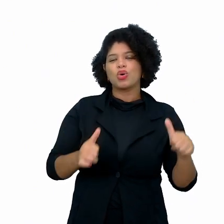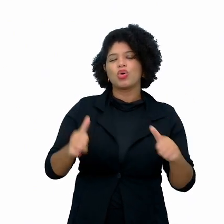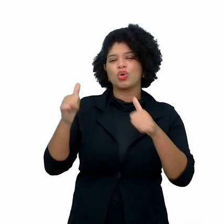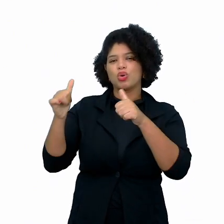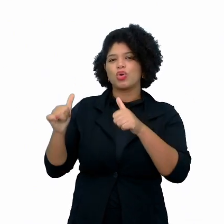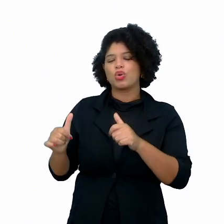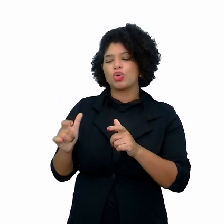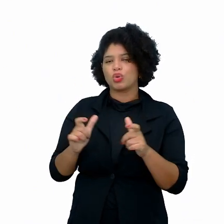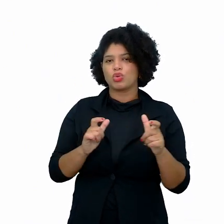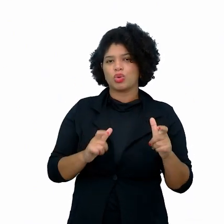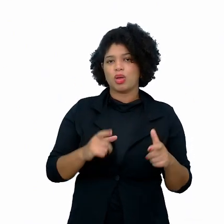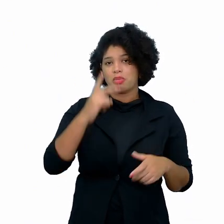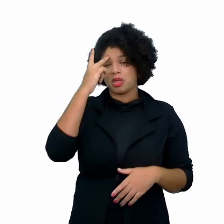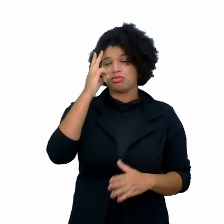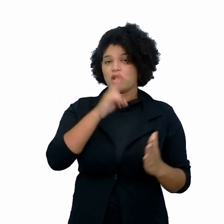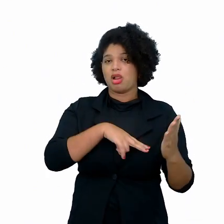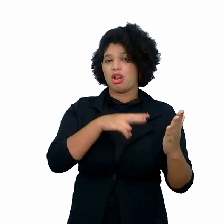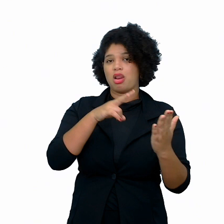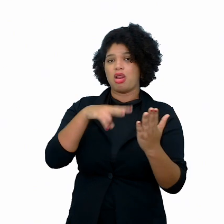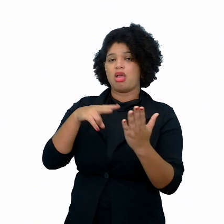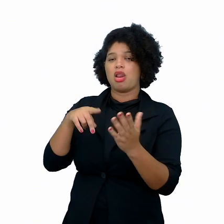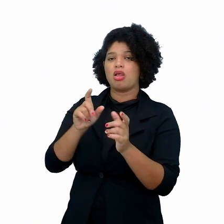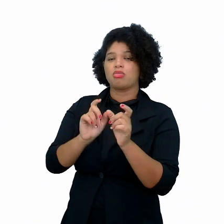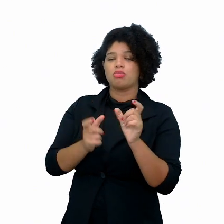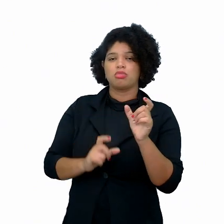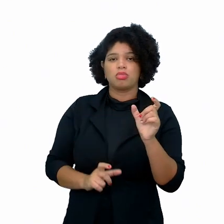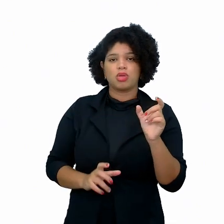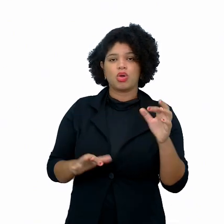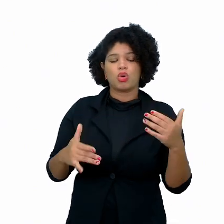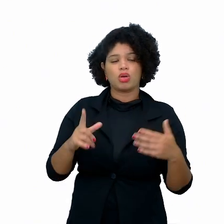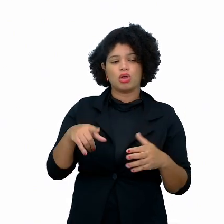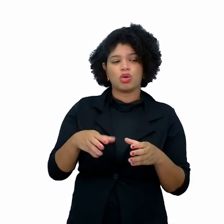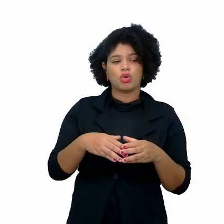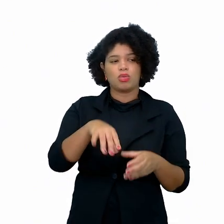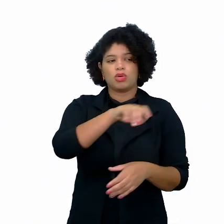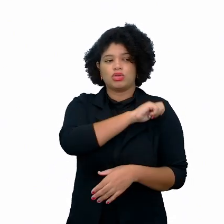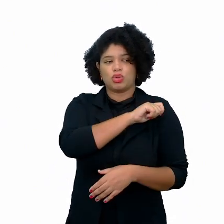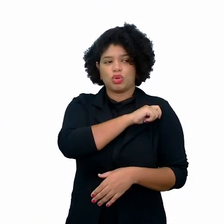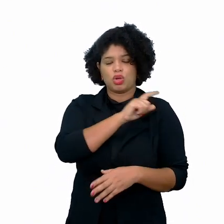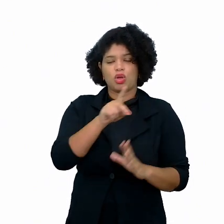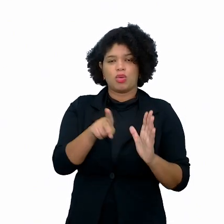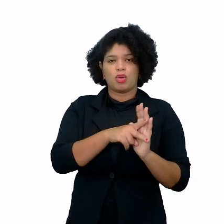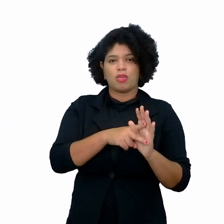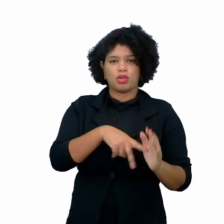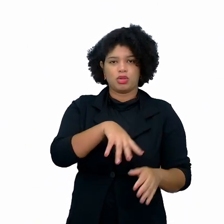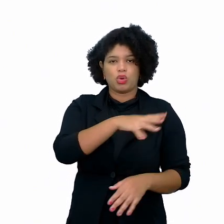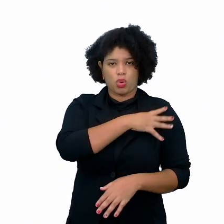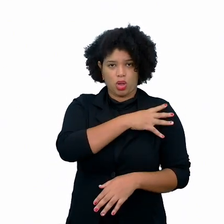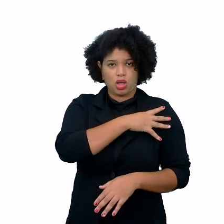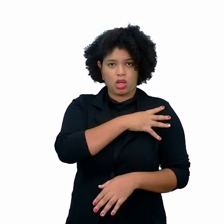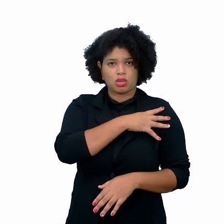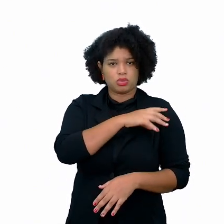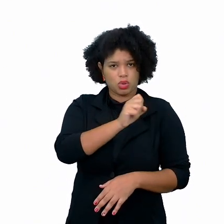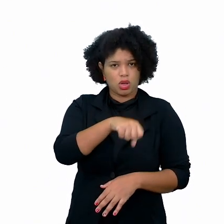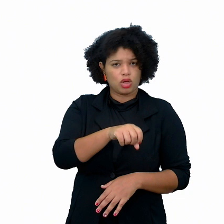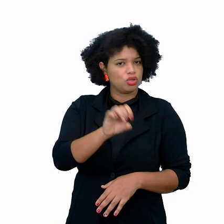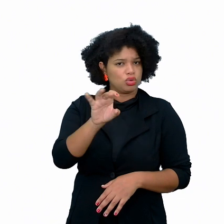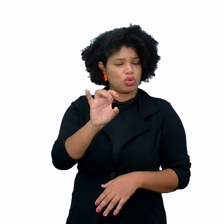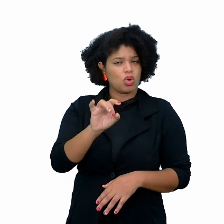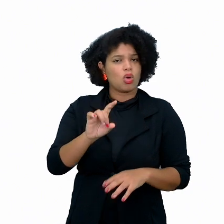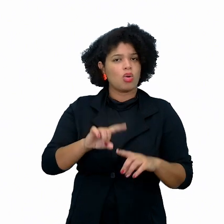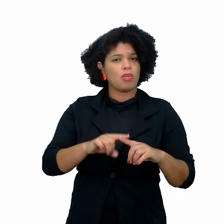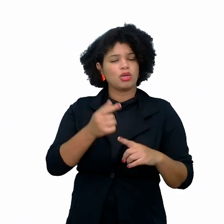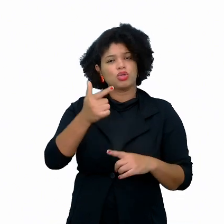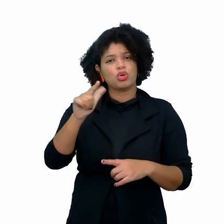Quem será o leitor desses verbetes? Será que serão só os alunos do quarto ano? Será que serão os